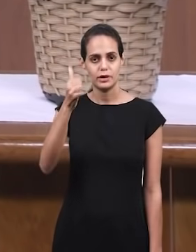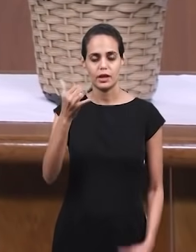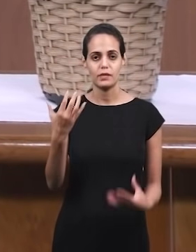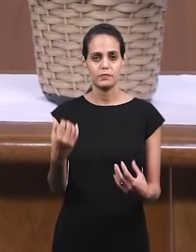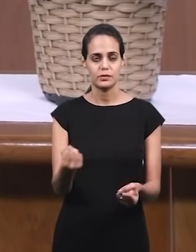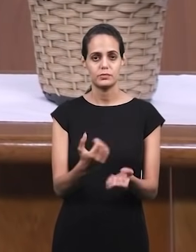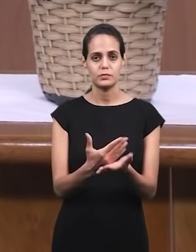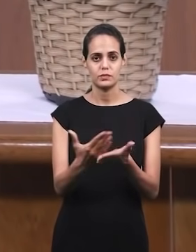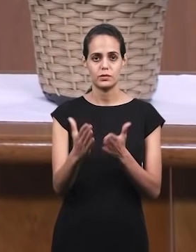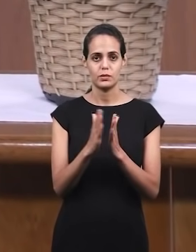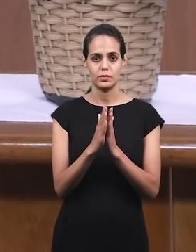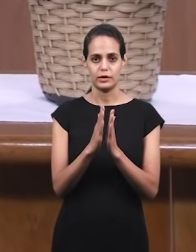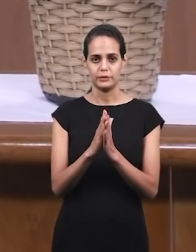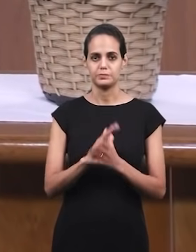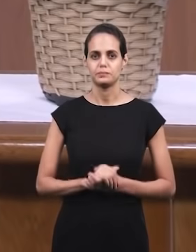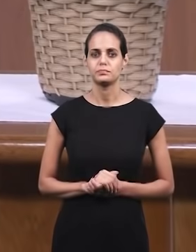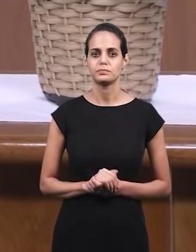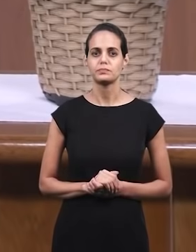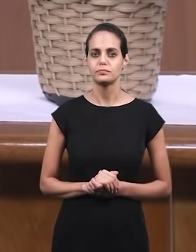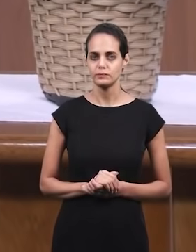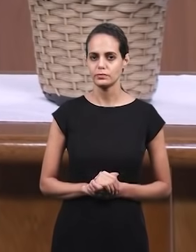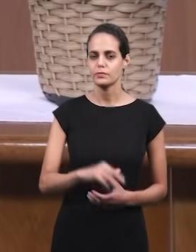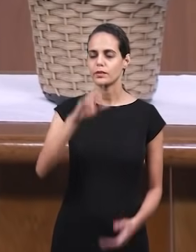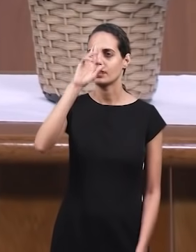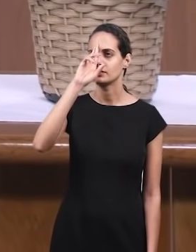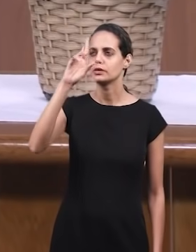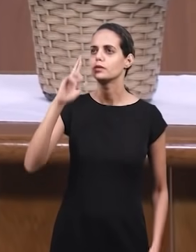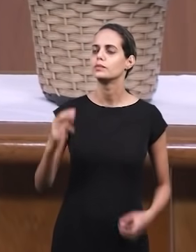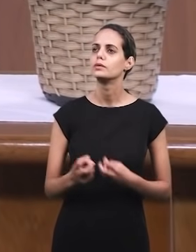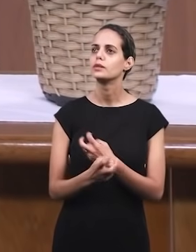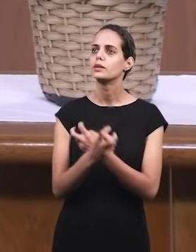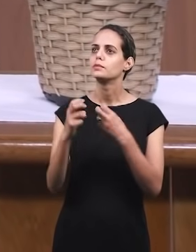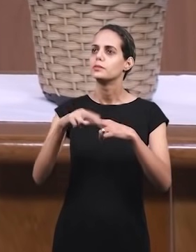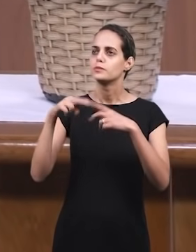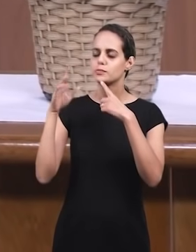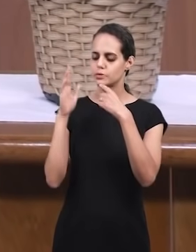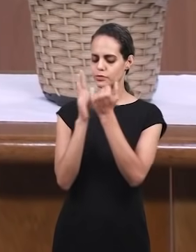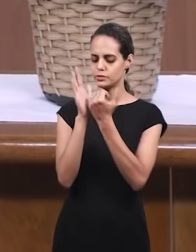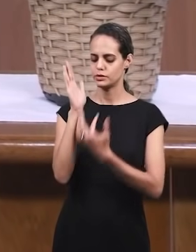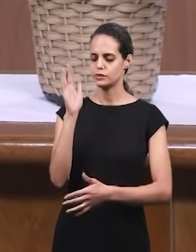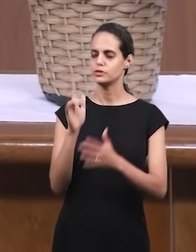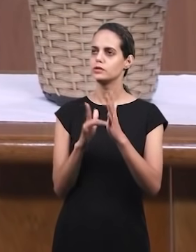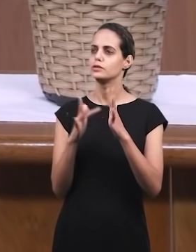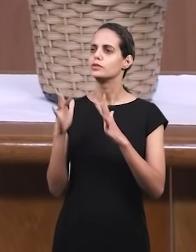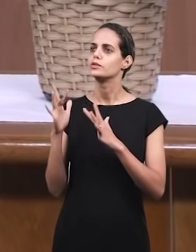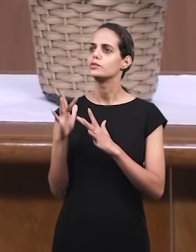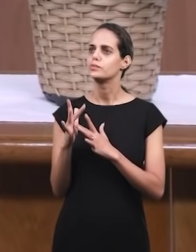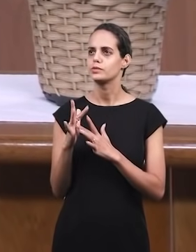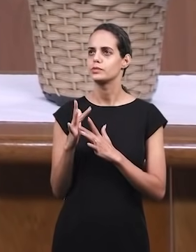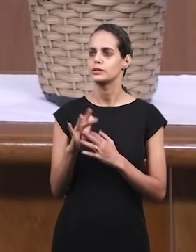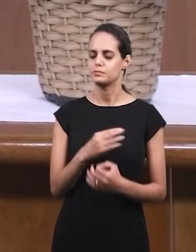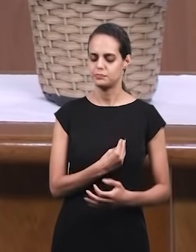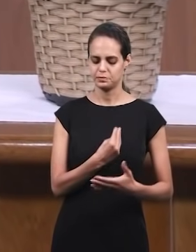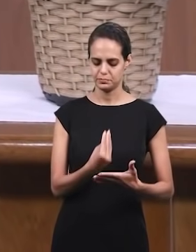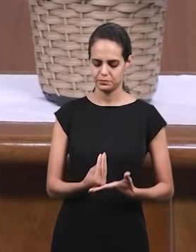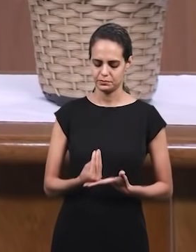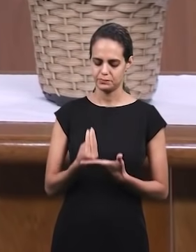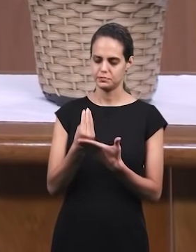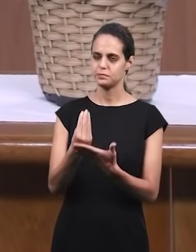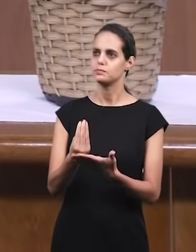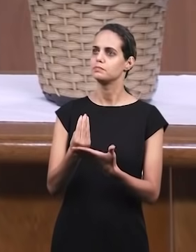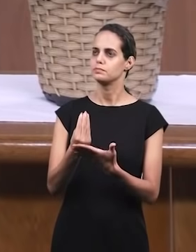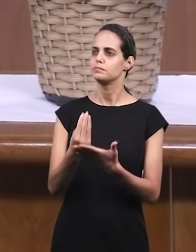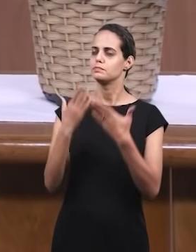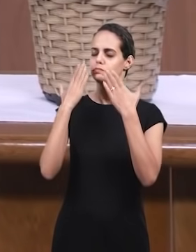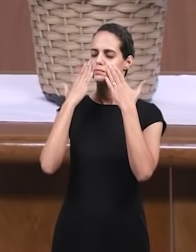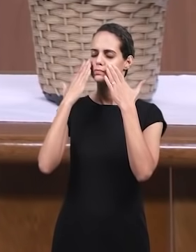dando início a esse culto. Senhor, nós clamamos pelo poder que há no sangue do Senhor Jesus quando nos colocamos diante de Ti, pedindo, Senhor, o